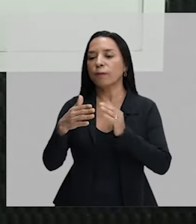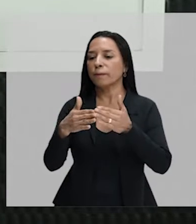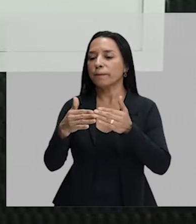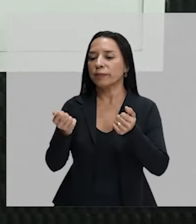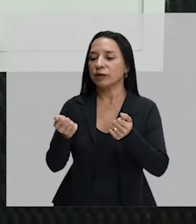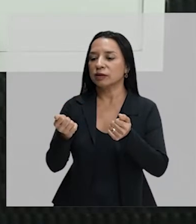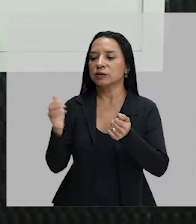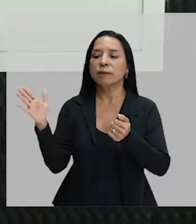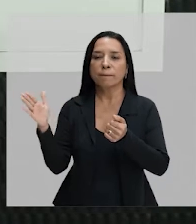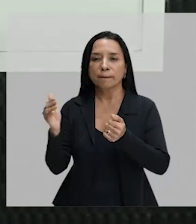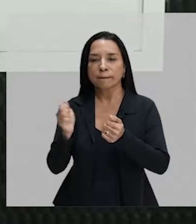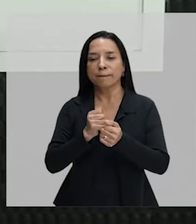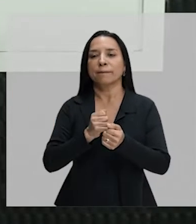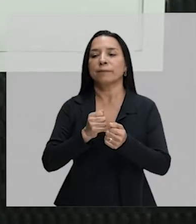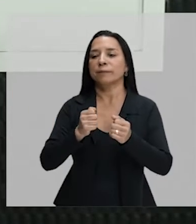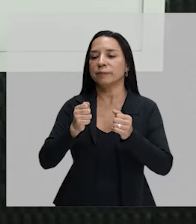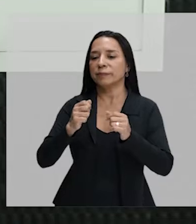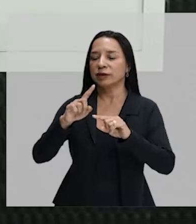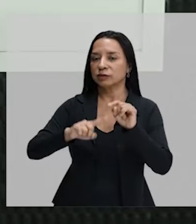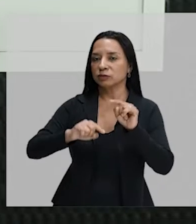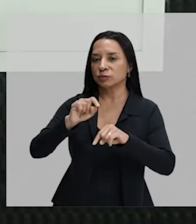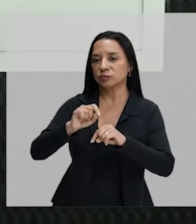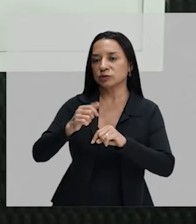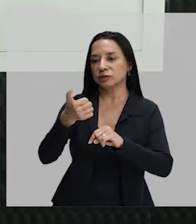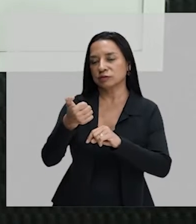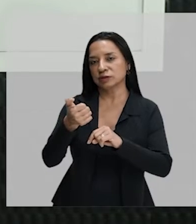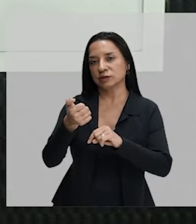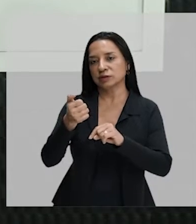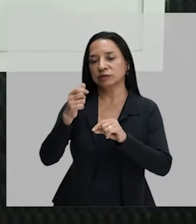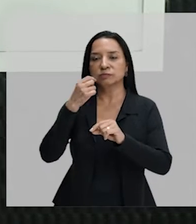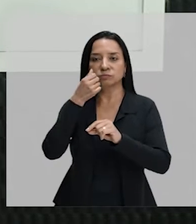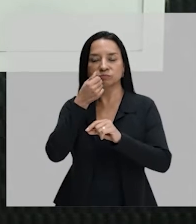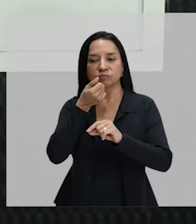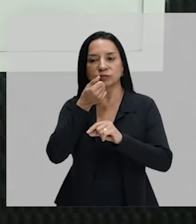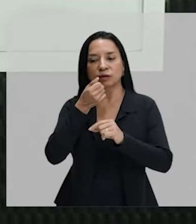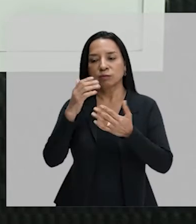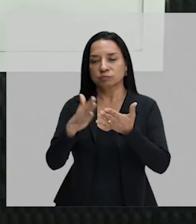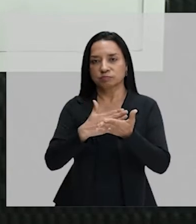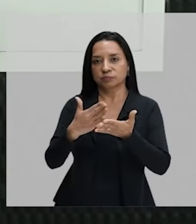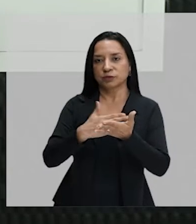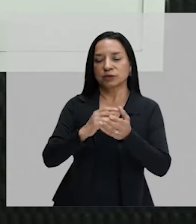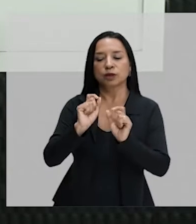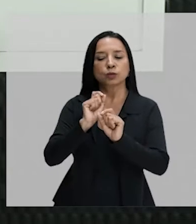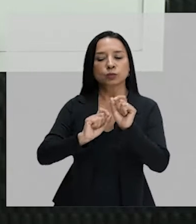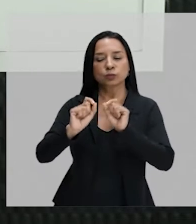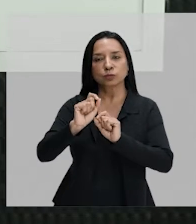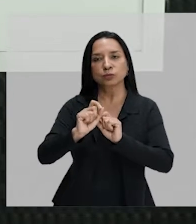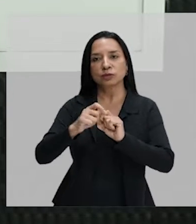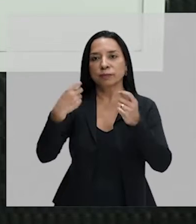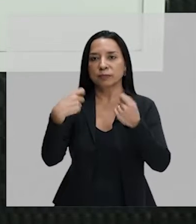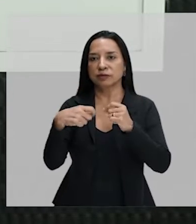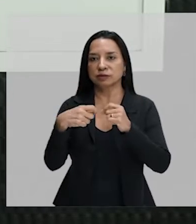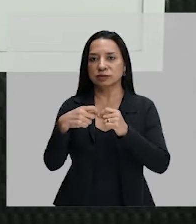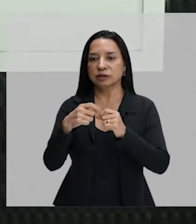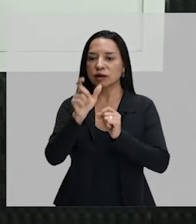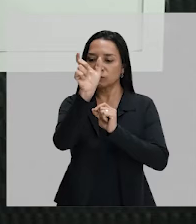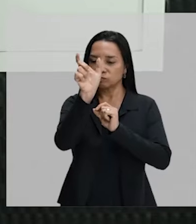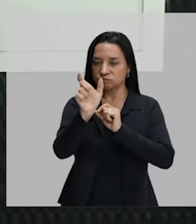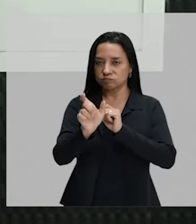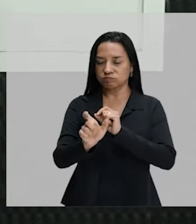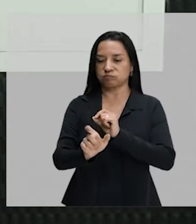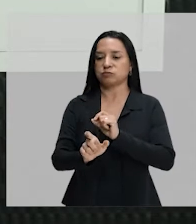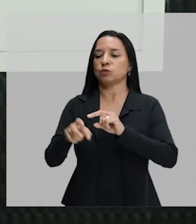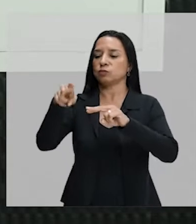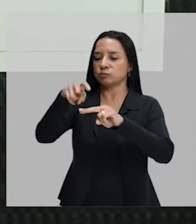teu material, pega caneta, lápis, caderno, o que você for precisar. Alinha aí a coluna bem na